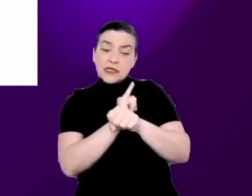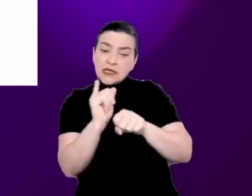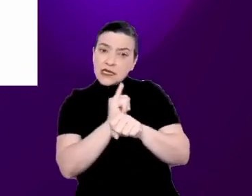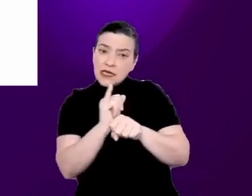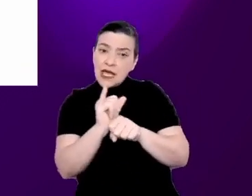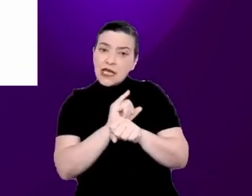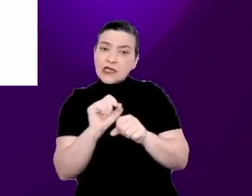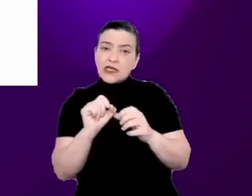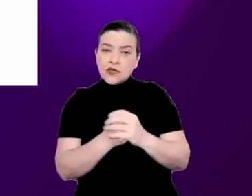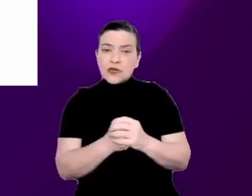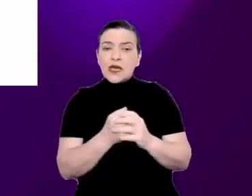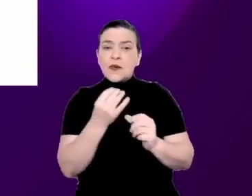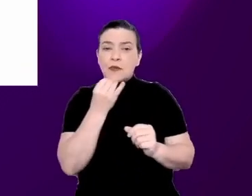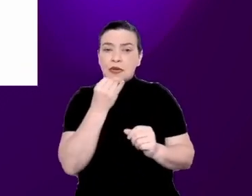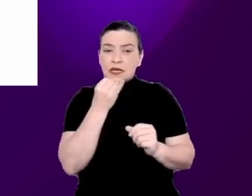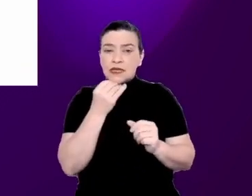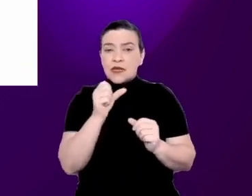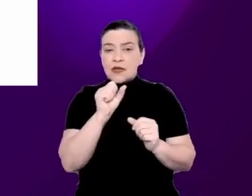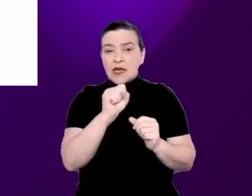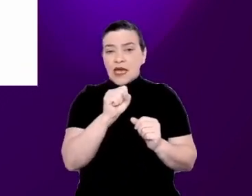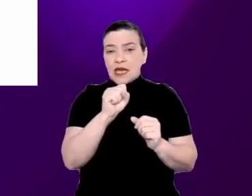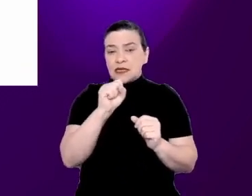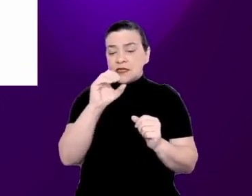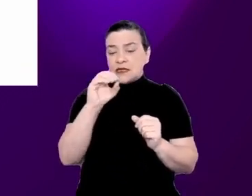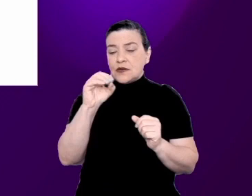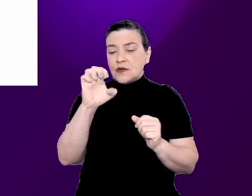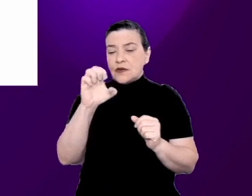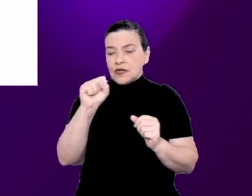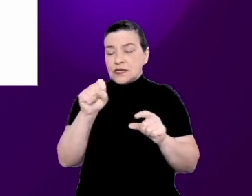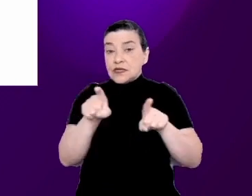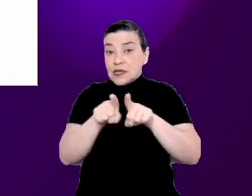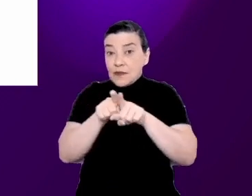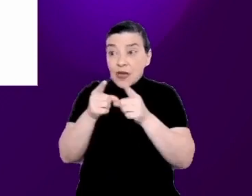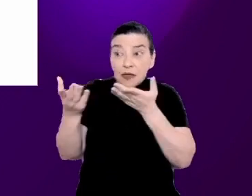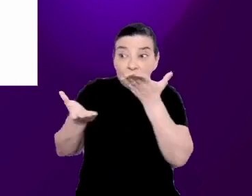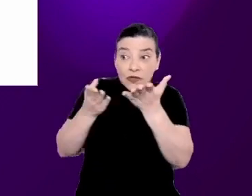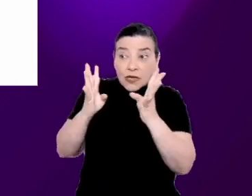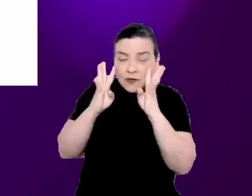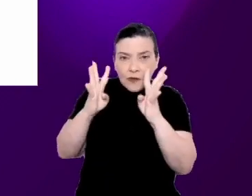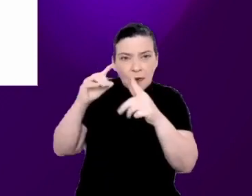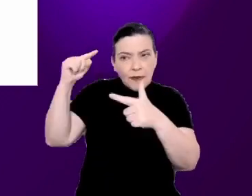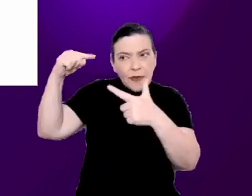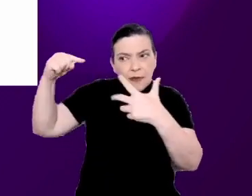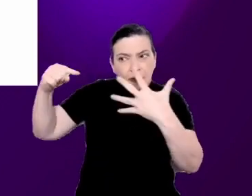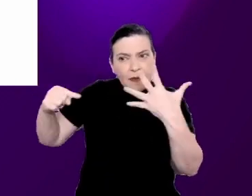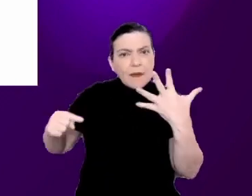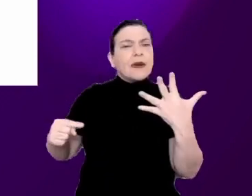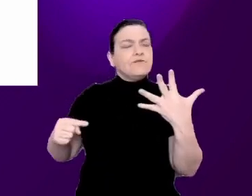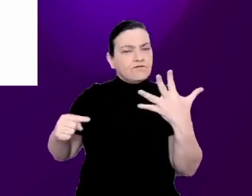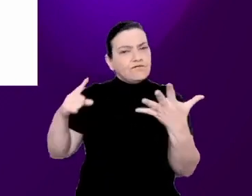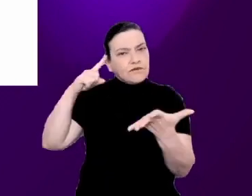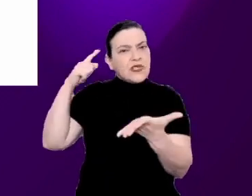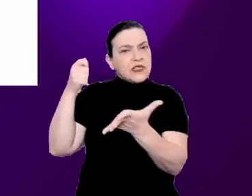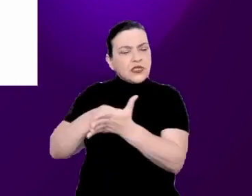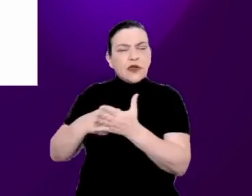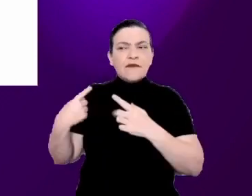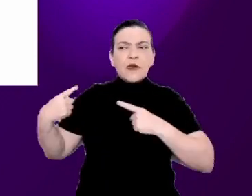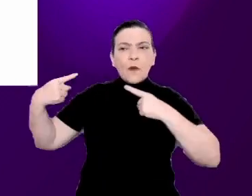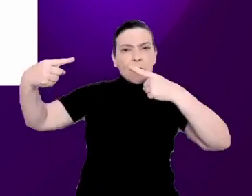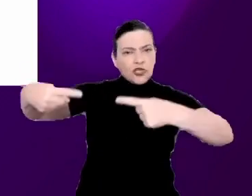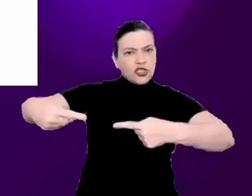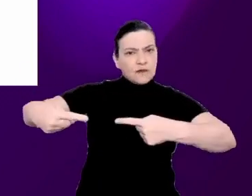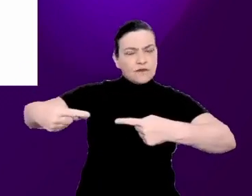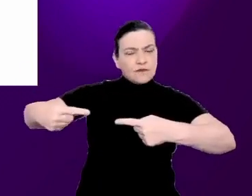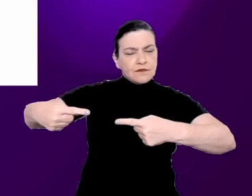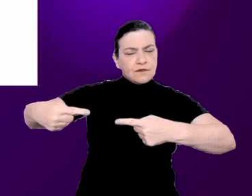SOIs traduzindo a condição de saúde, a linha de cuidado nas especialidades, definimos que vamos competir por um